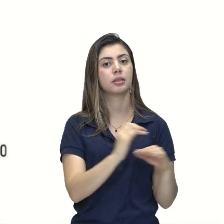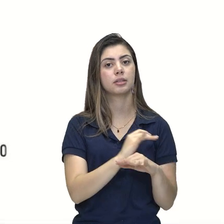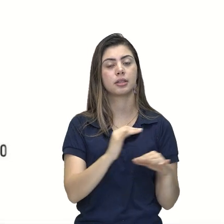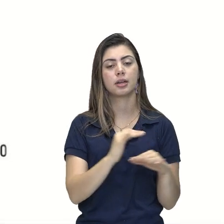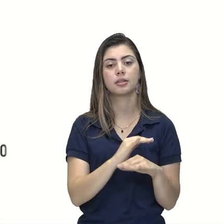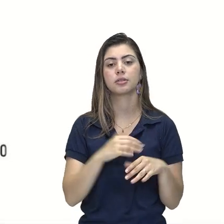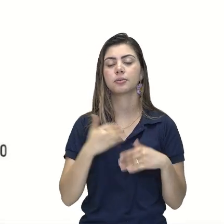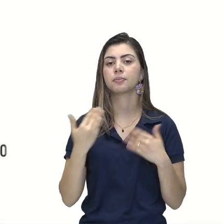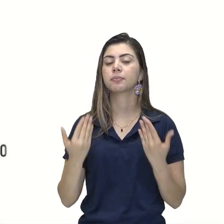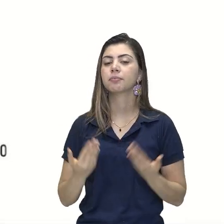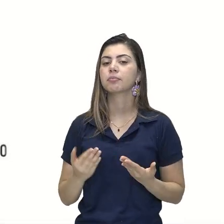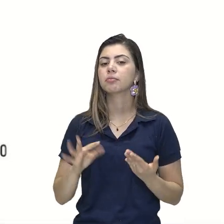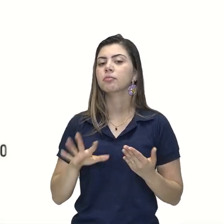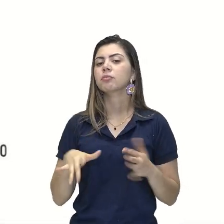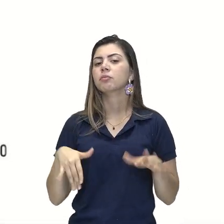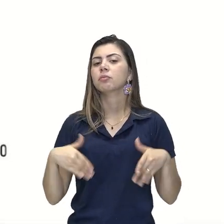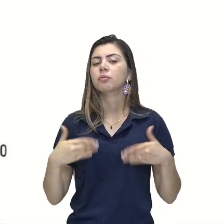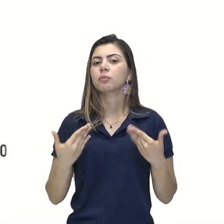são